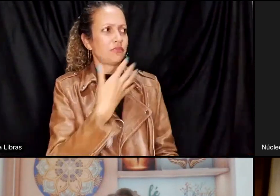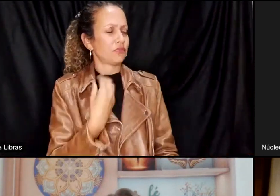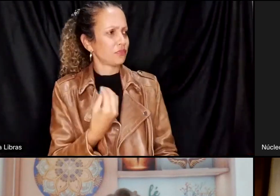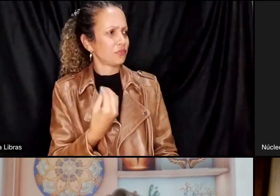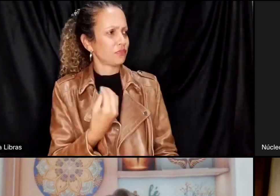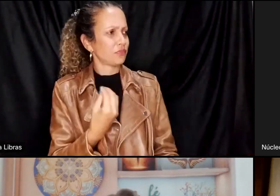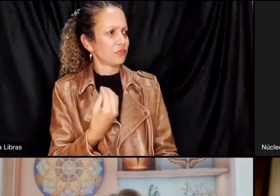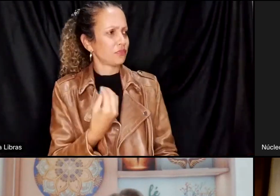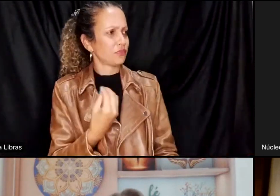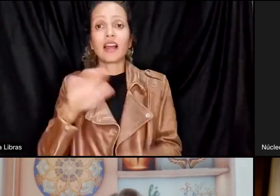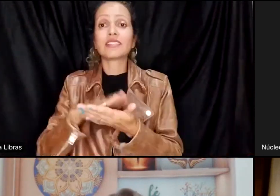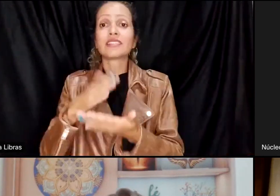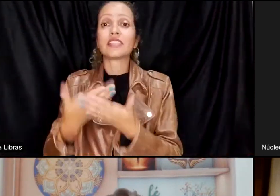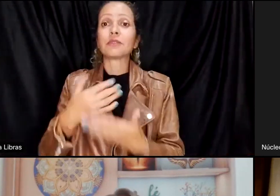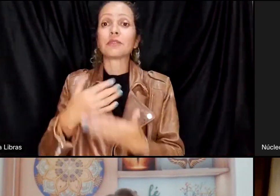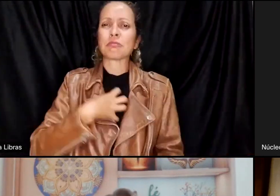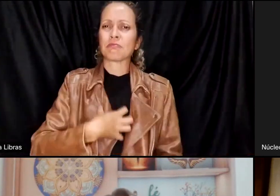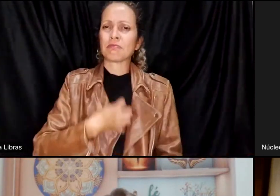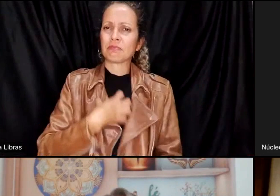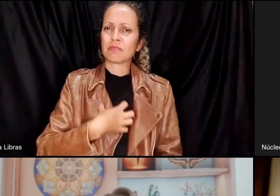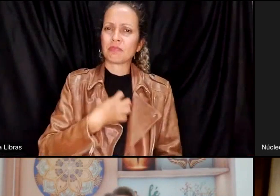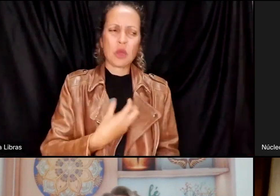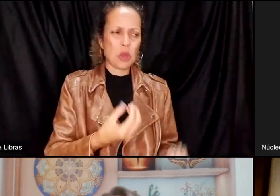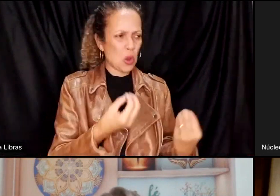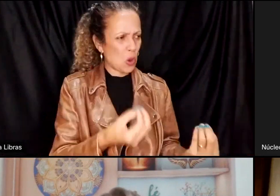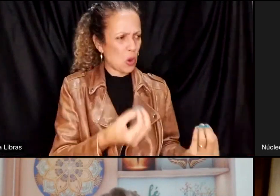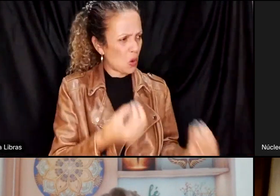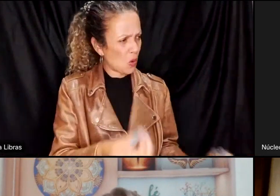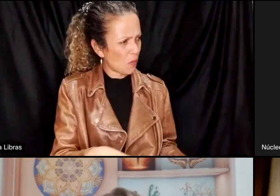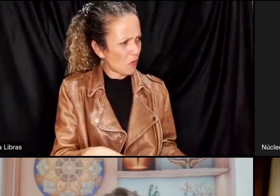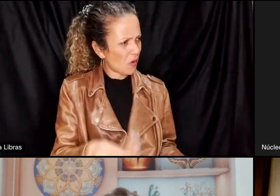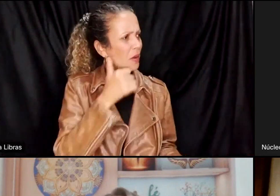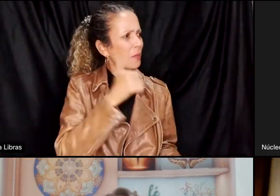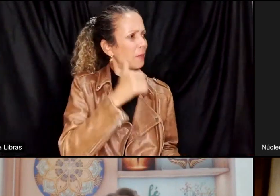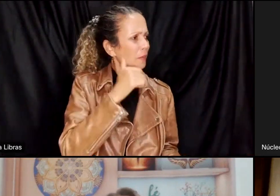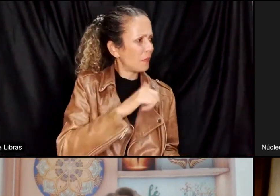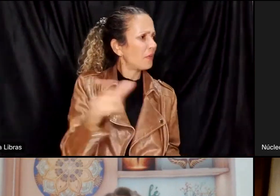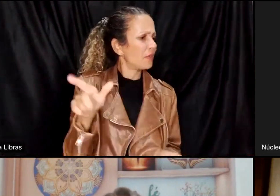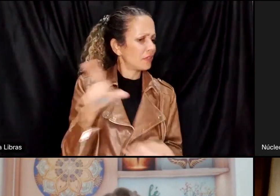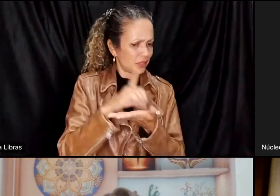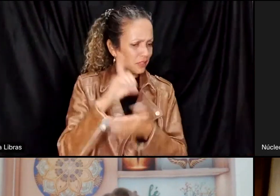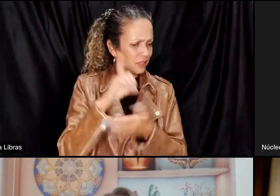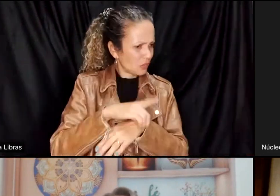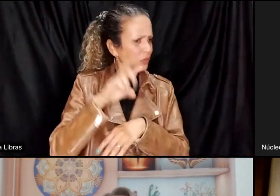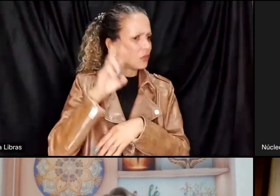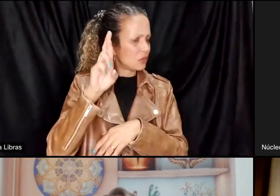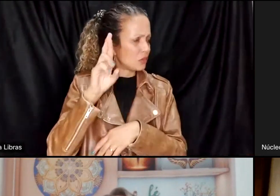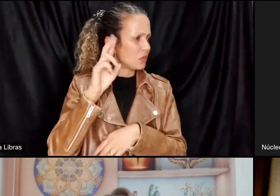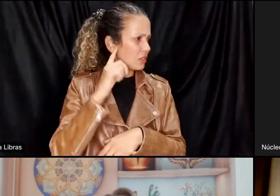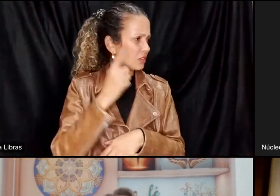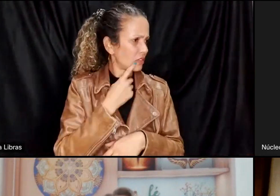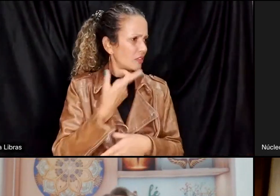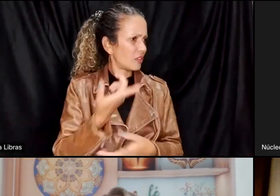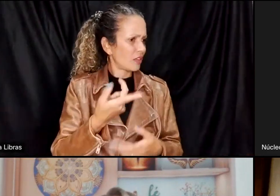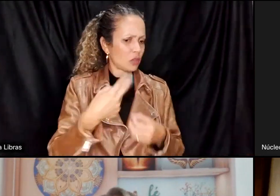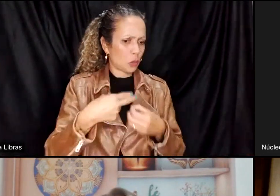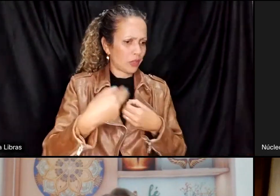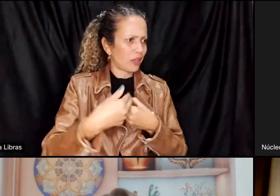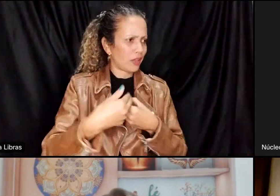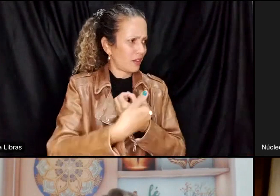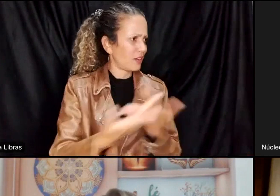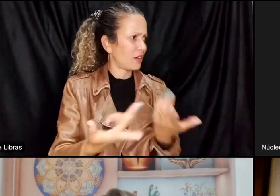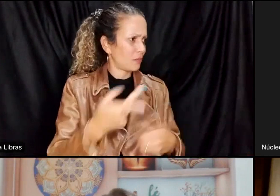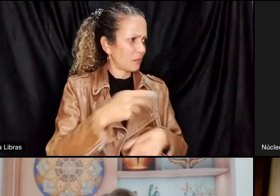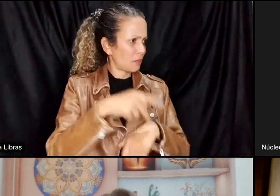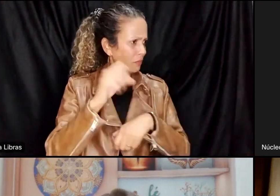a falar, moço, pelo amor de Deus, ela é uma doutora. Ela veio fazer pós-doc na Unicamp. Mas ele não quis